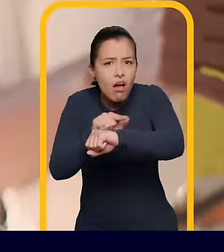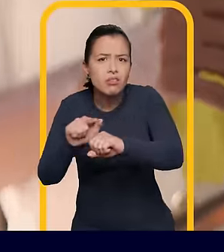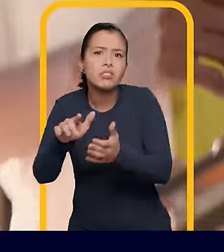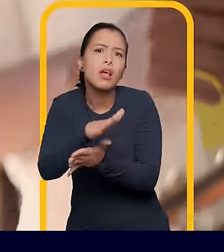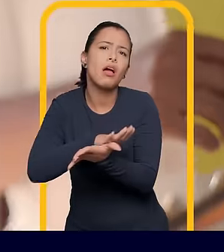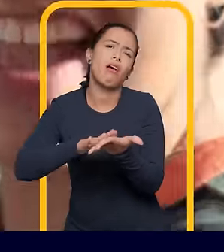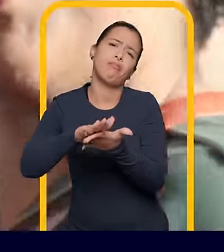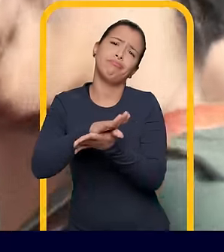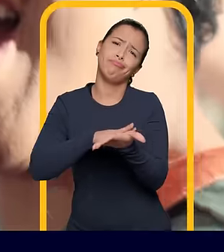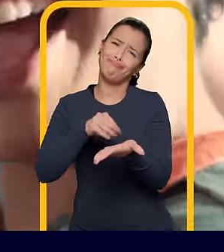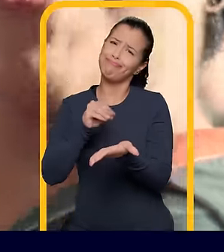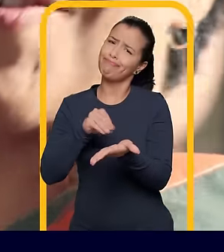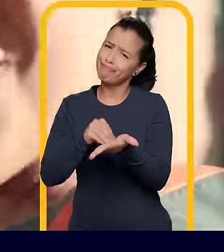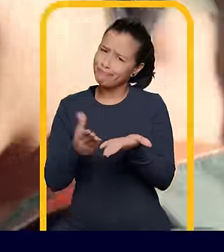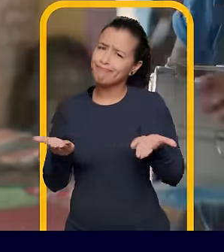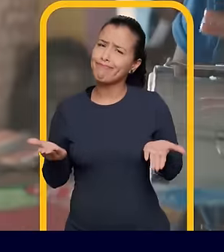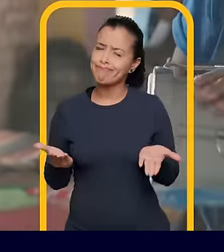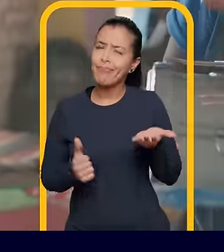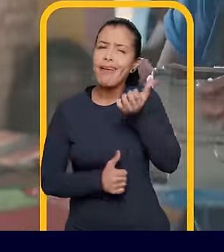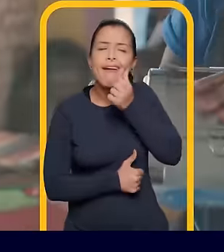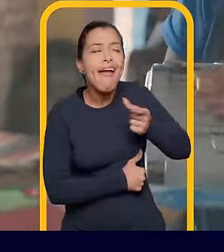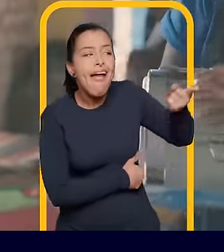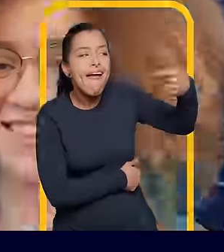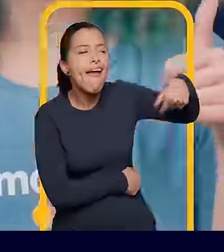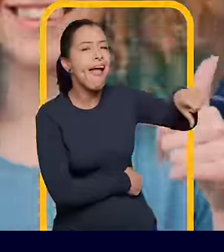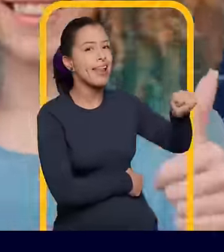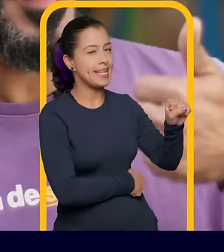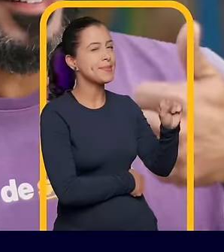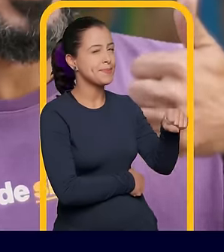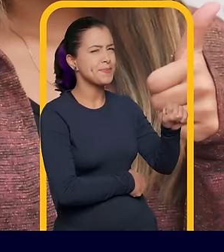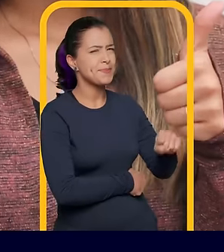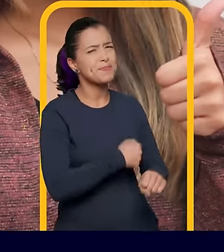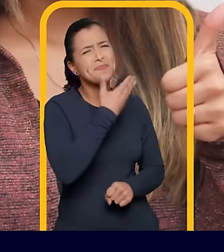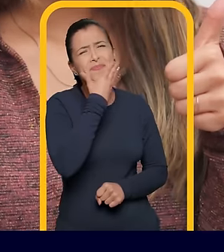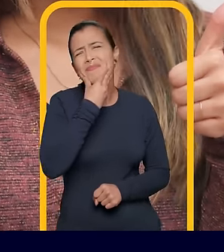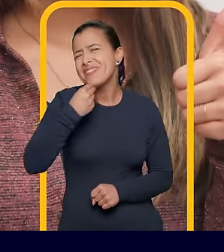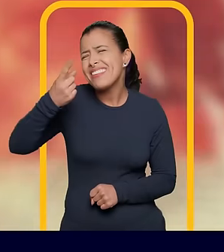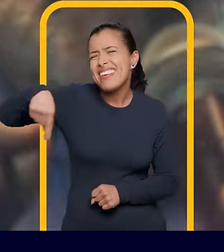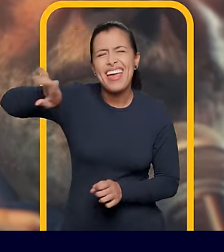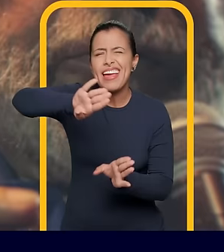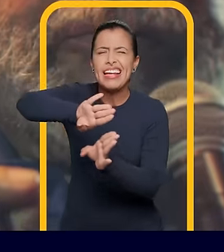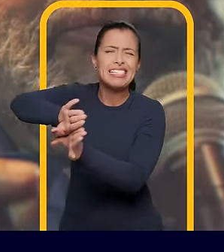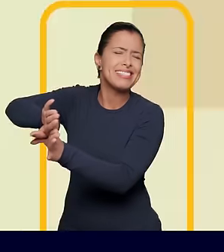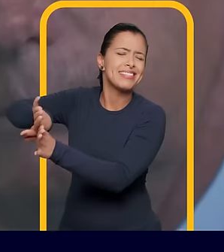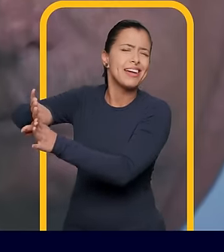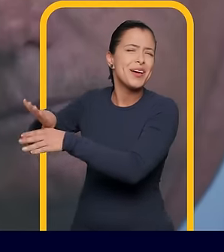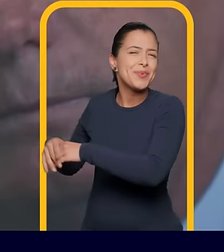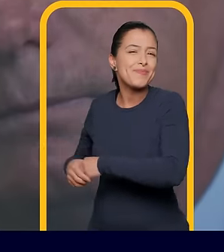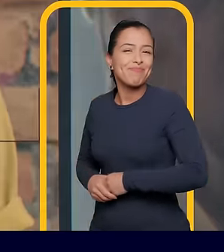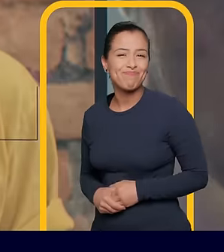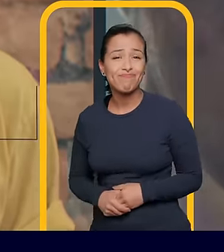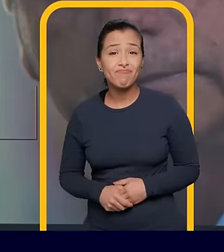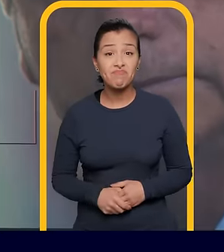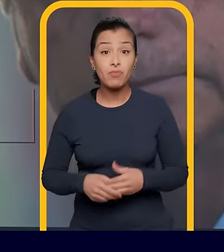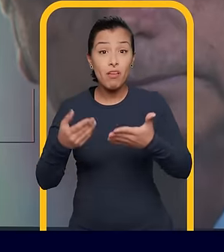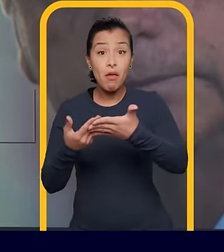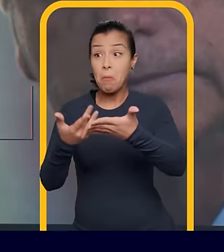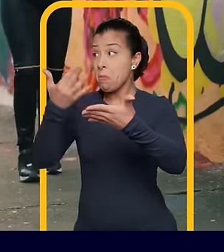falta de respeito e educação. Elas sim e eles